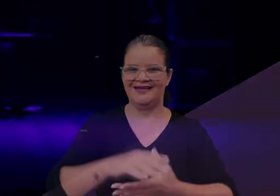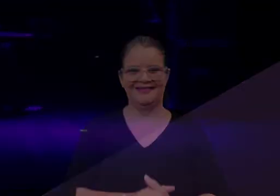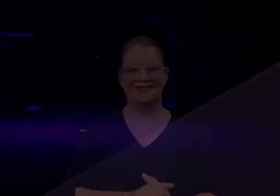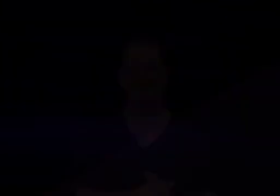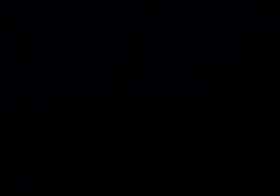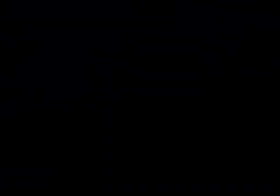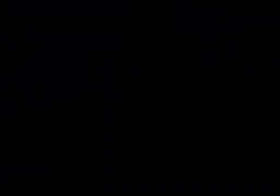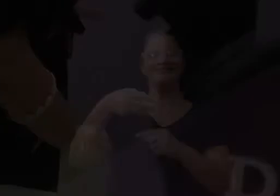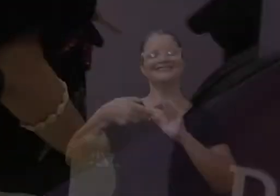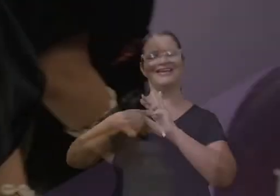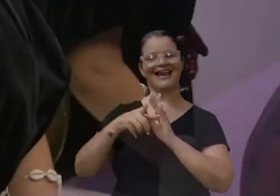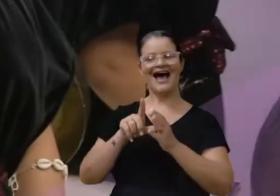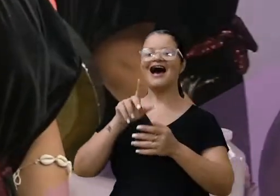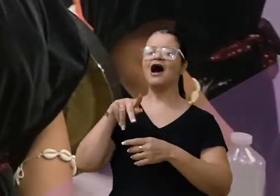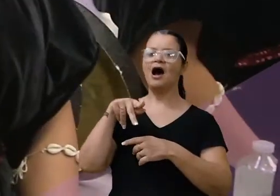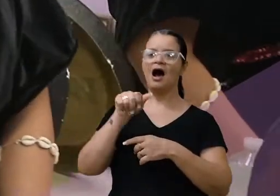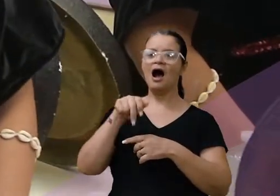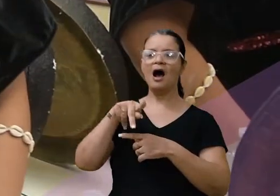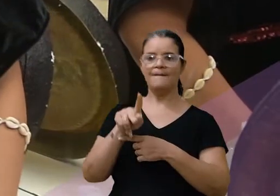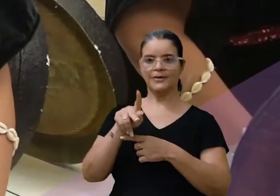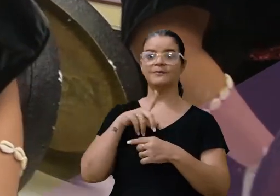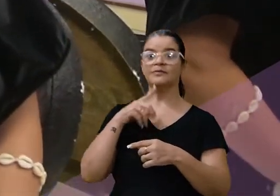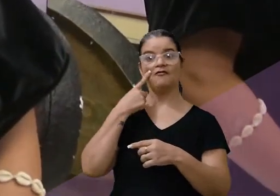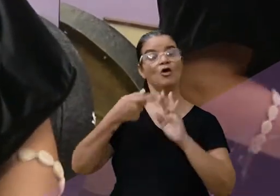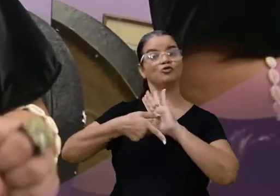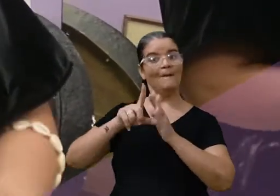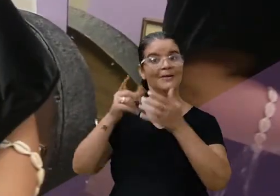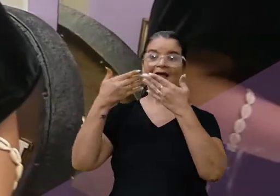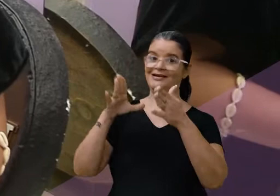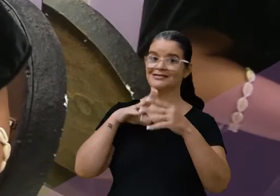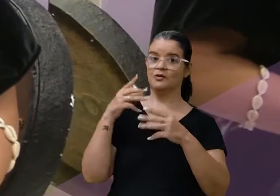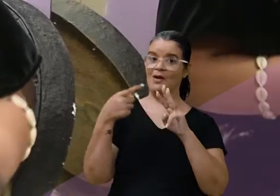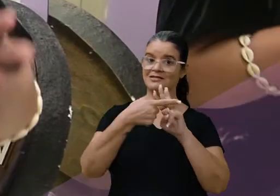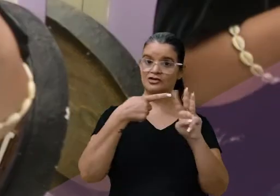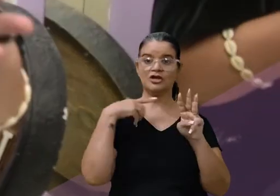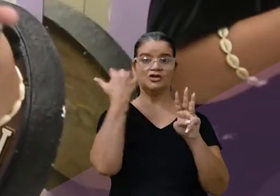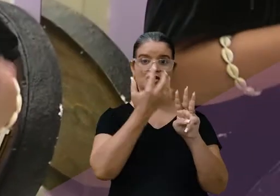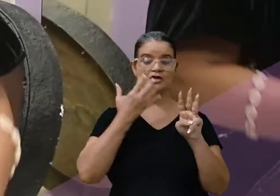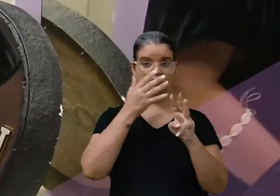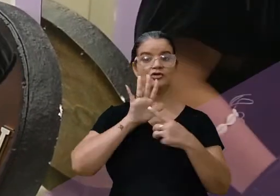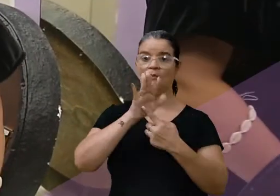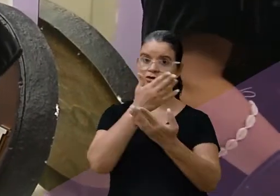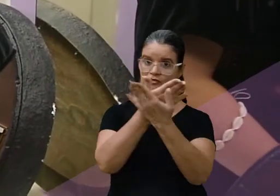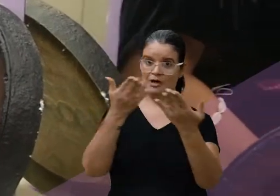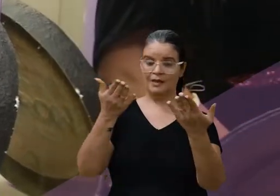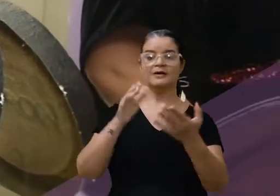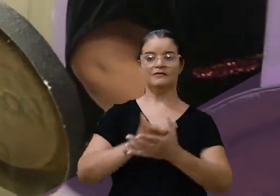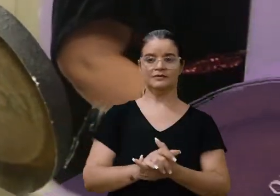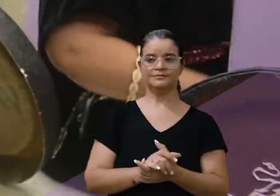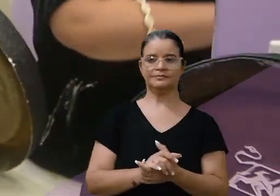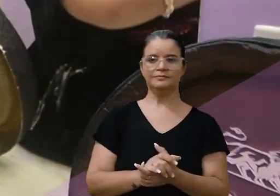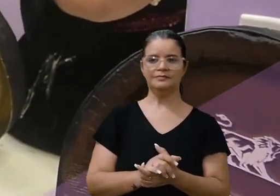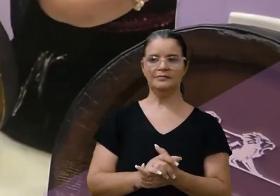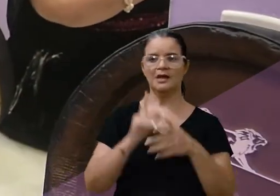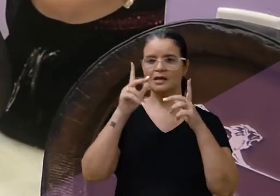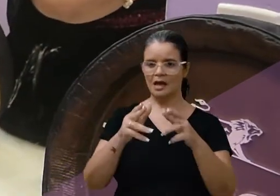Mostra amp. Então, tô pré-lançando essas três canções que estão aparecendo aí para vocês. E assim, o